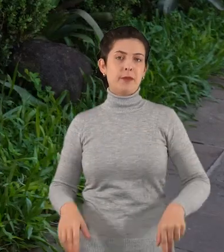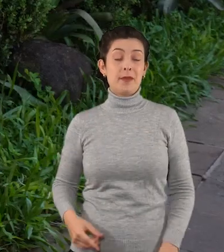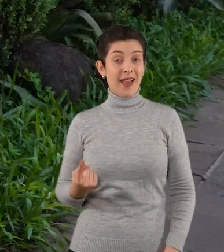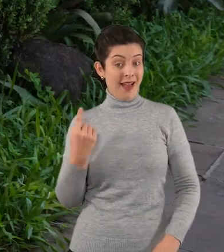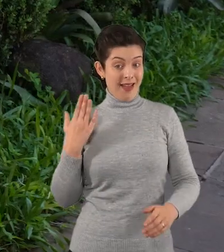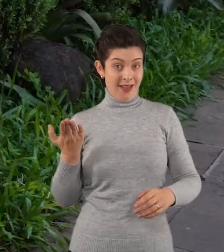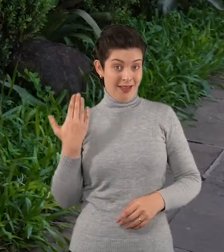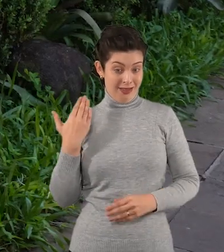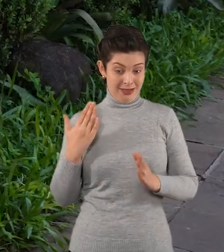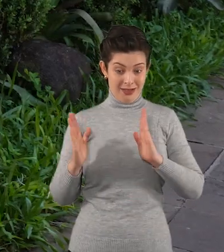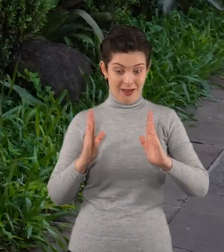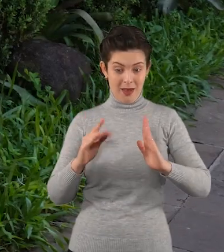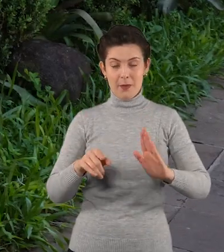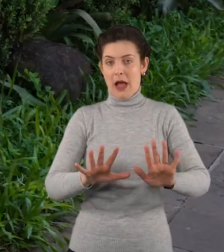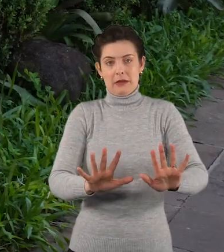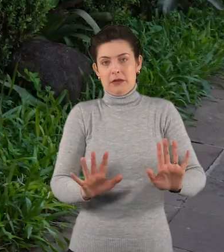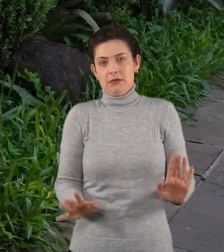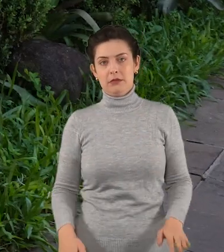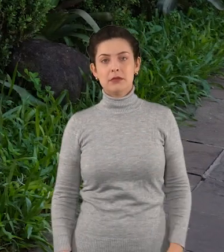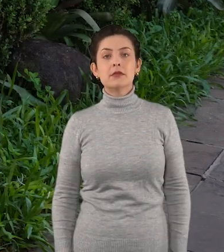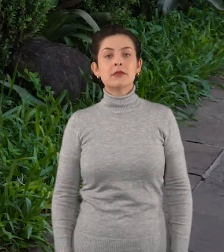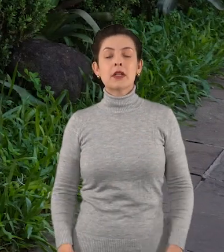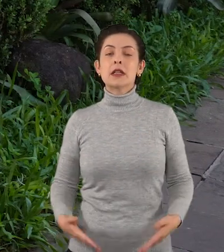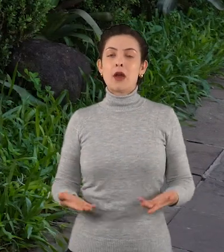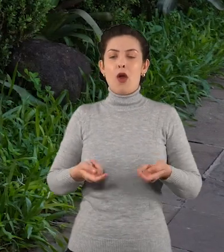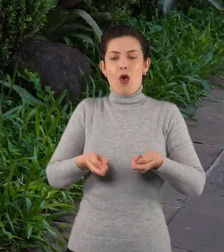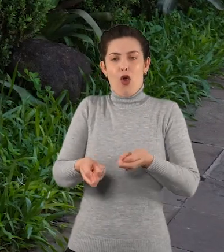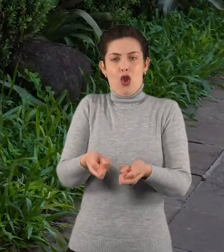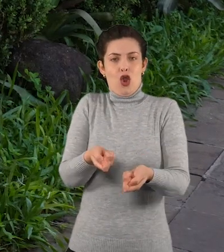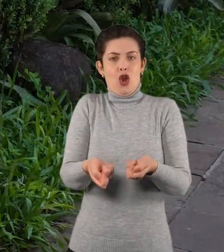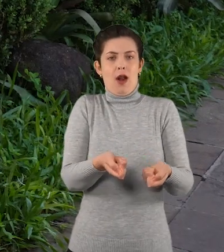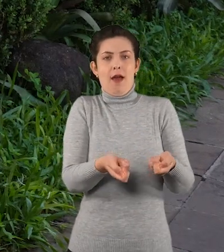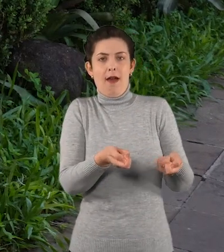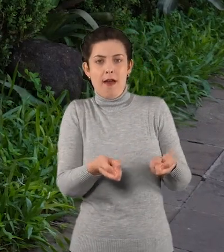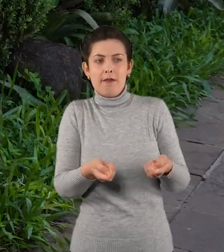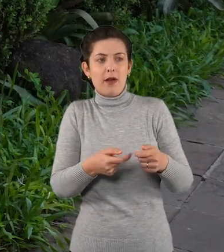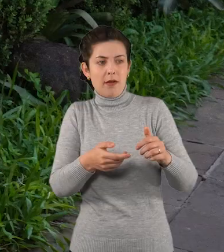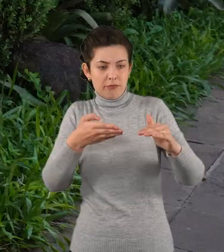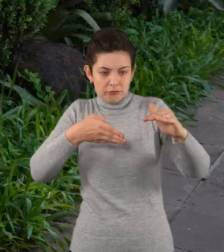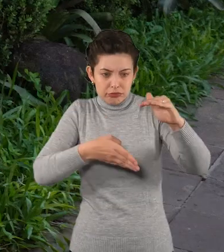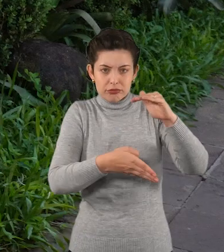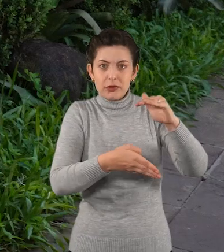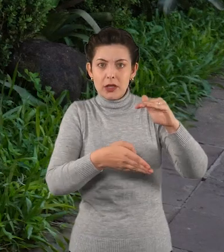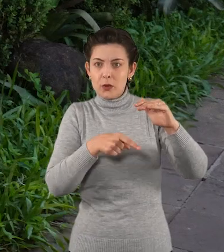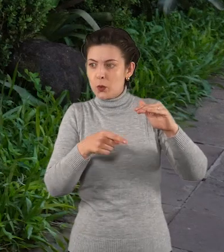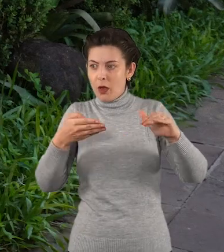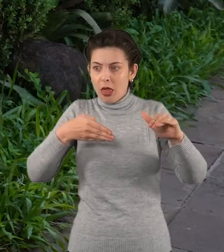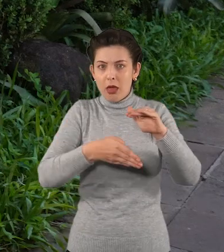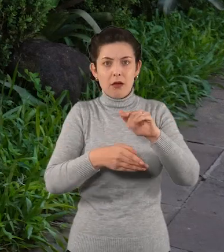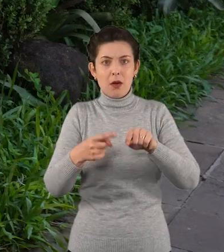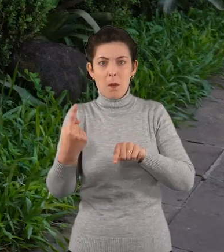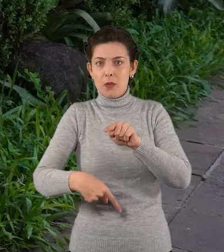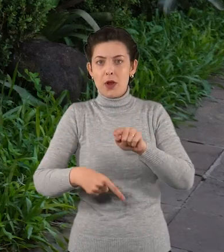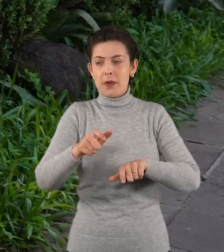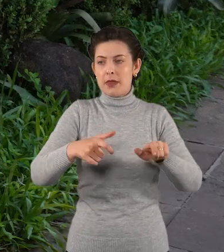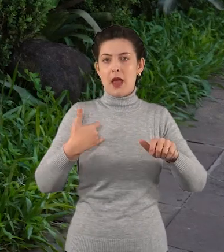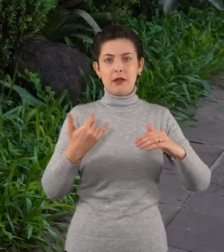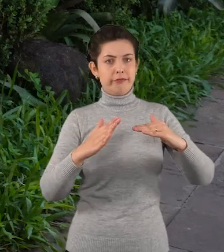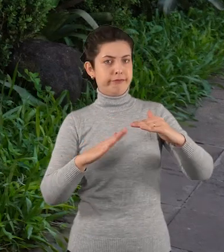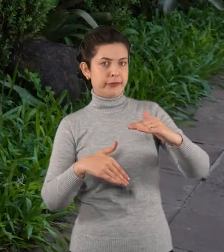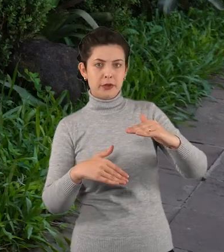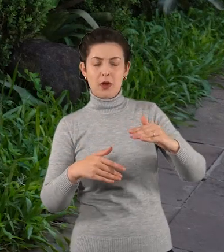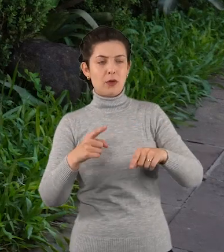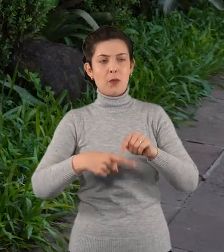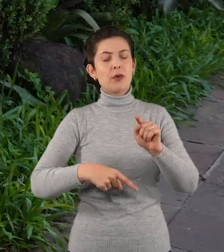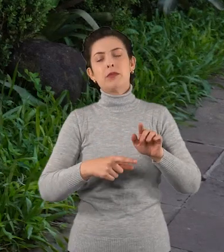bem modificada a coisa, né? Mas na época era assim. Então nós controlava o ingresso não